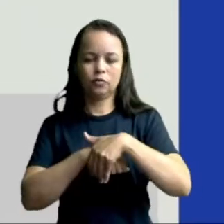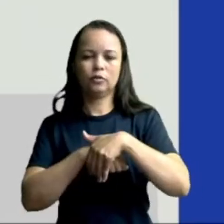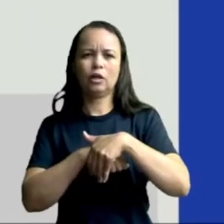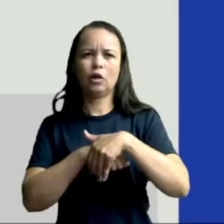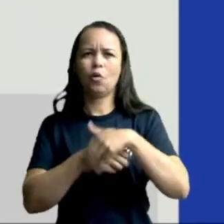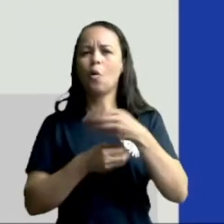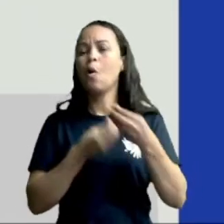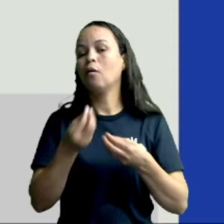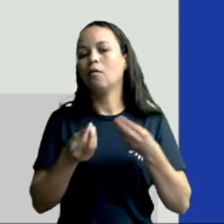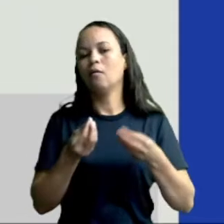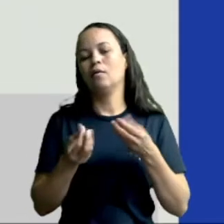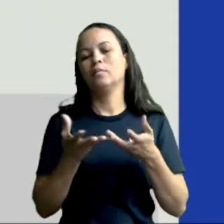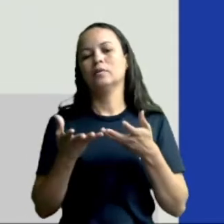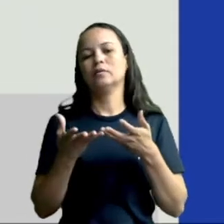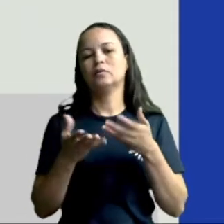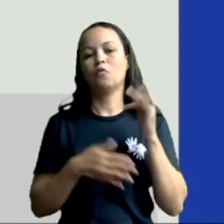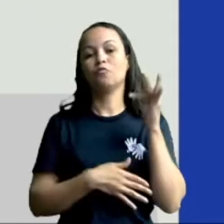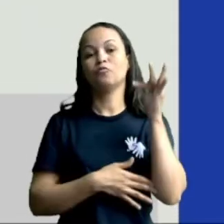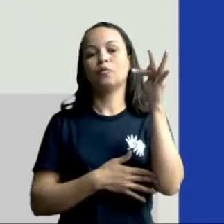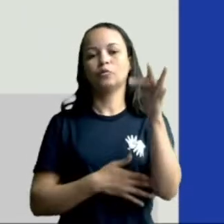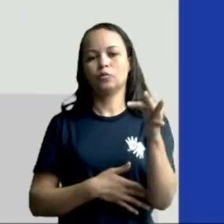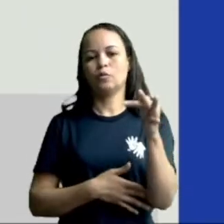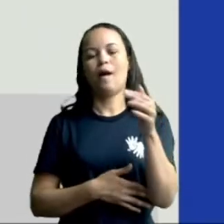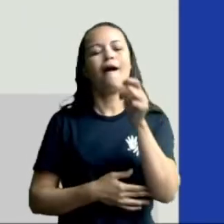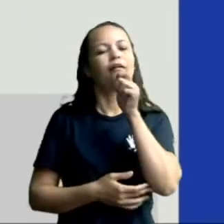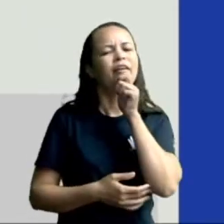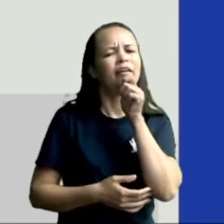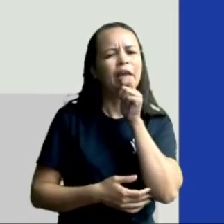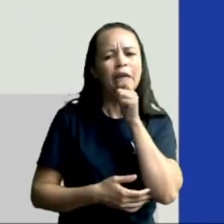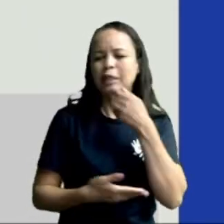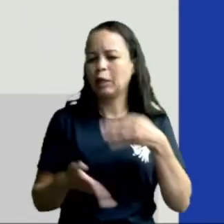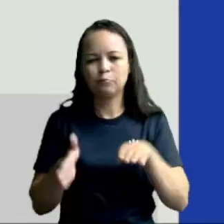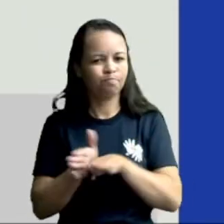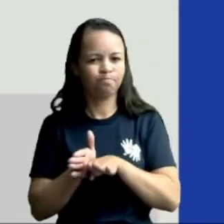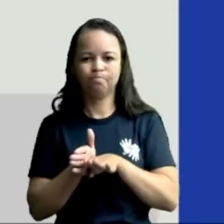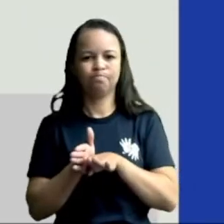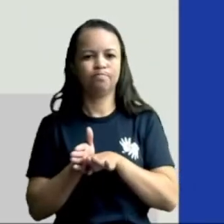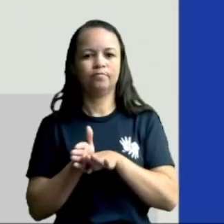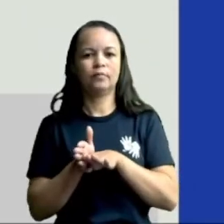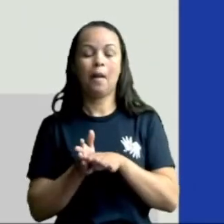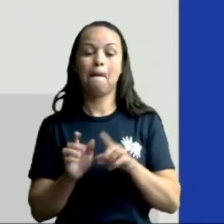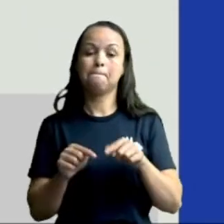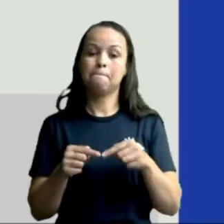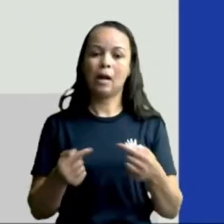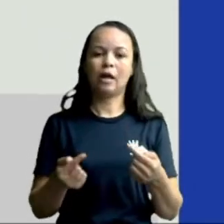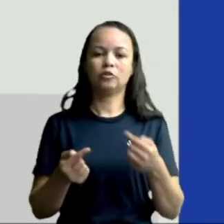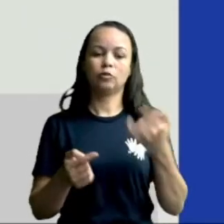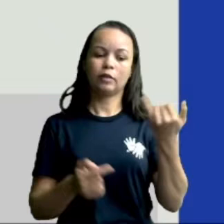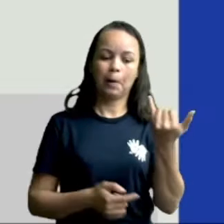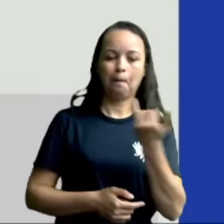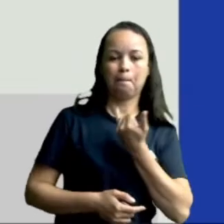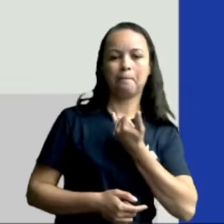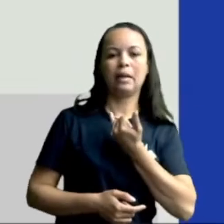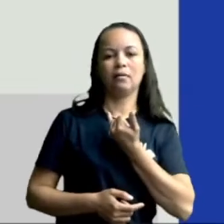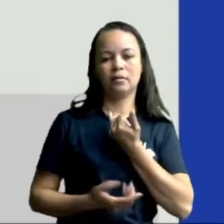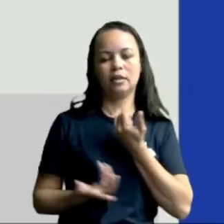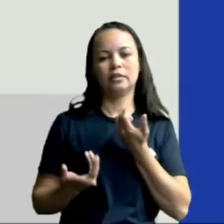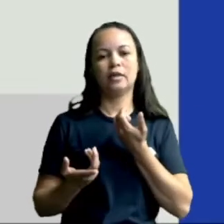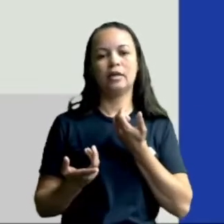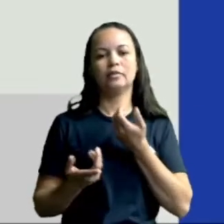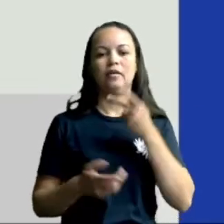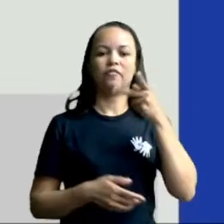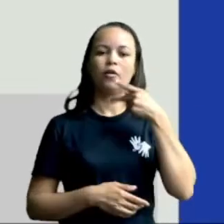uma suposição de futuro, ela ainda não chegou. Mas quando ela me disse